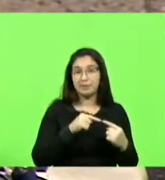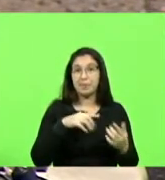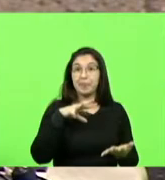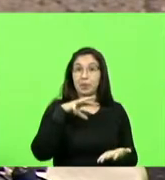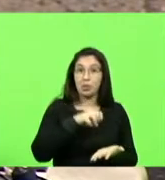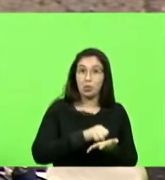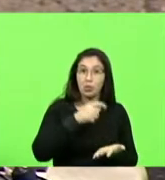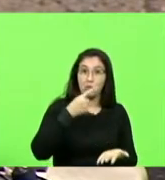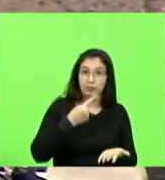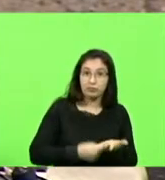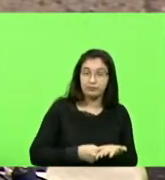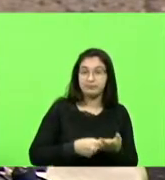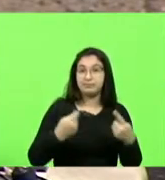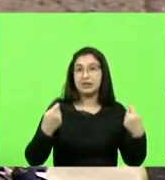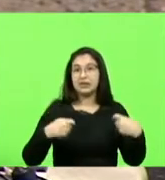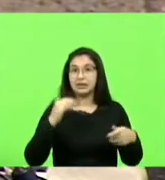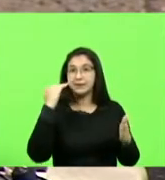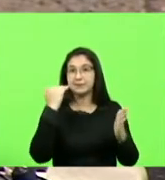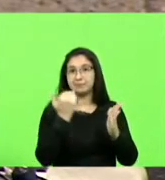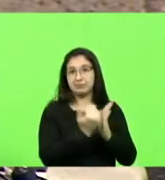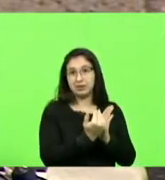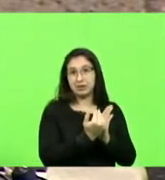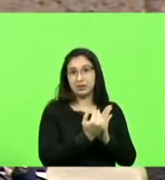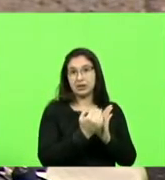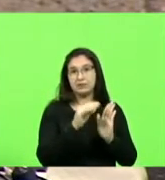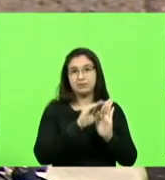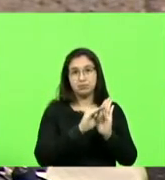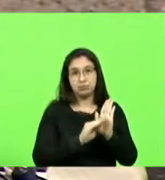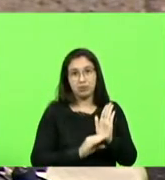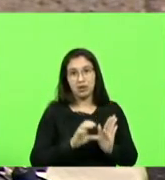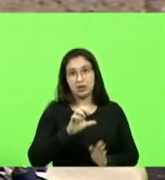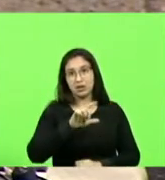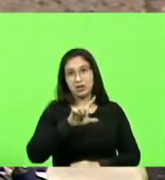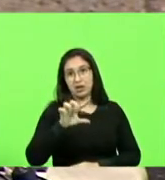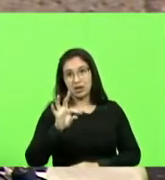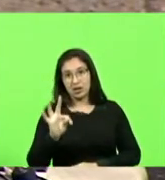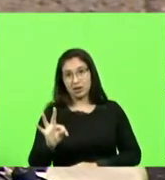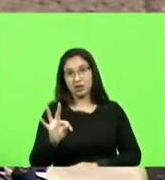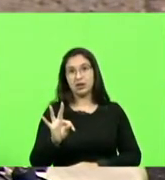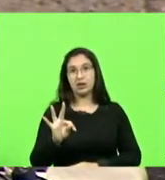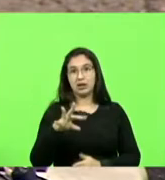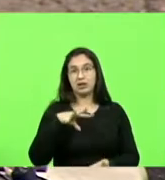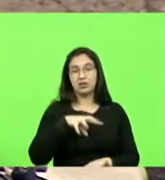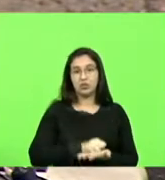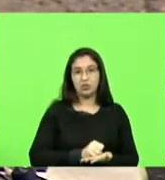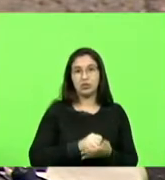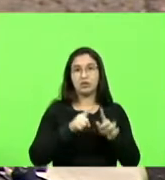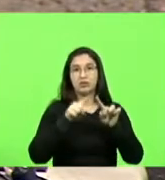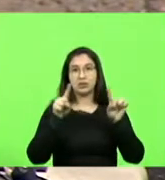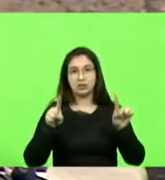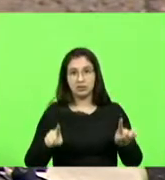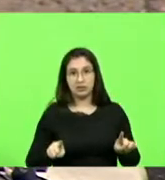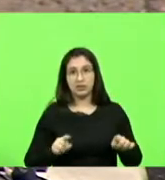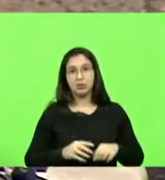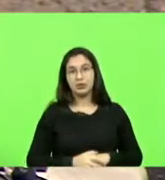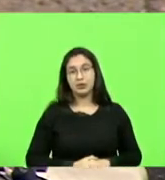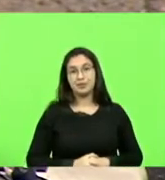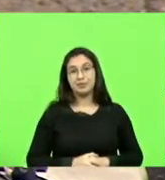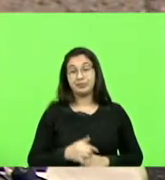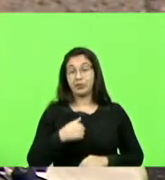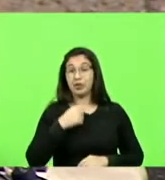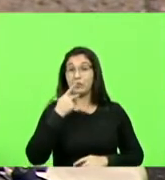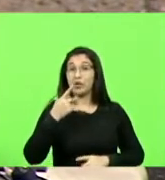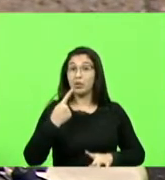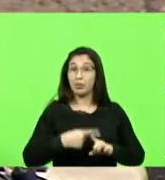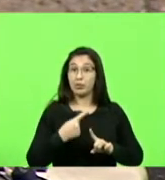ela precisa seguir as questões das contratações dos servidores via CLT. E eu digo isso porque